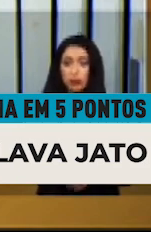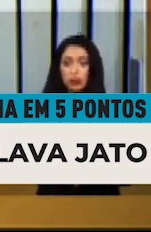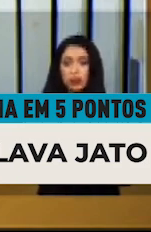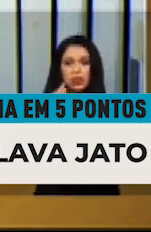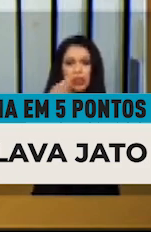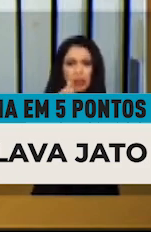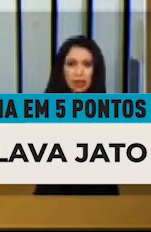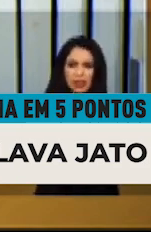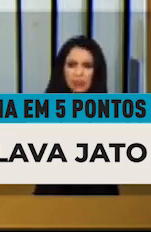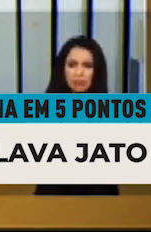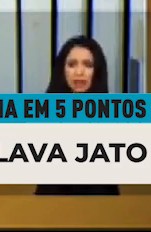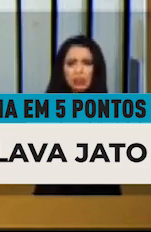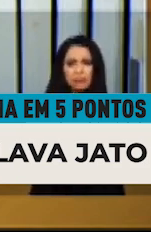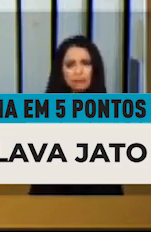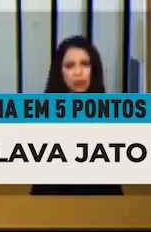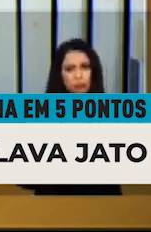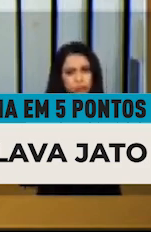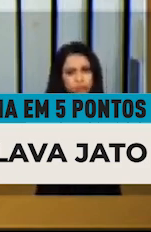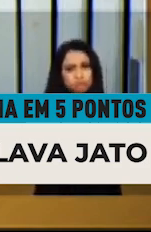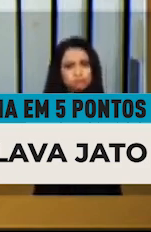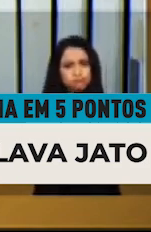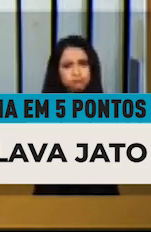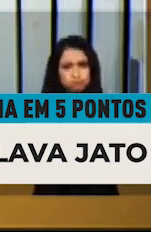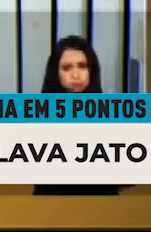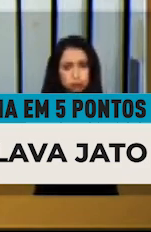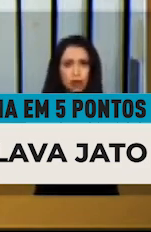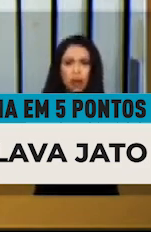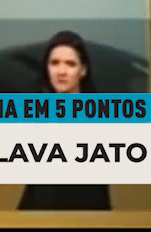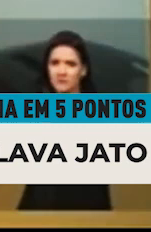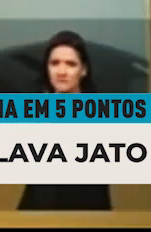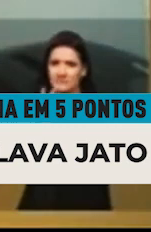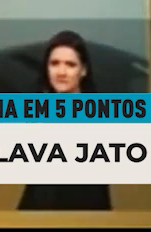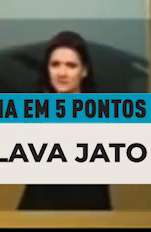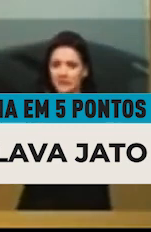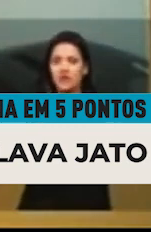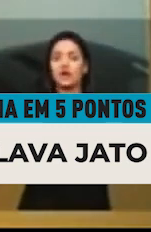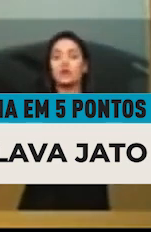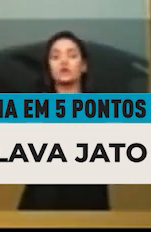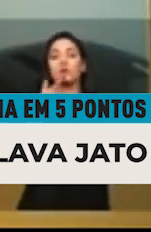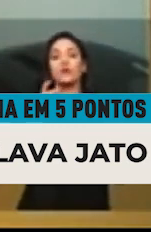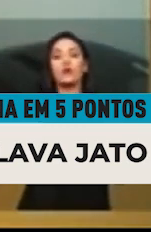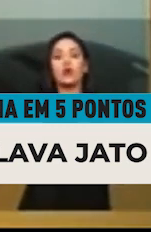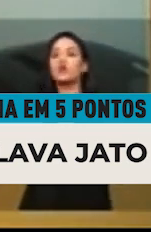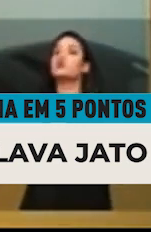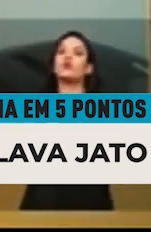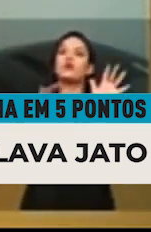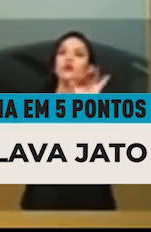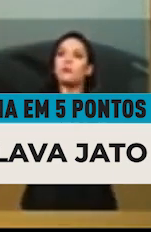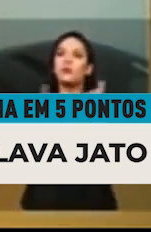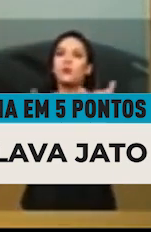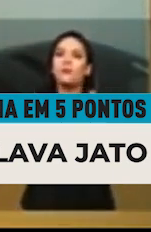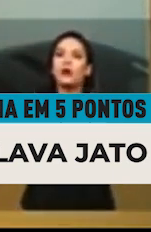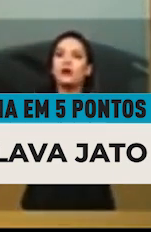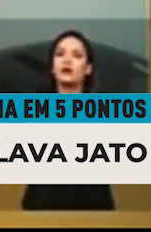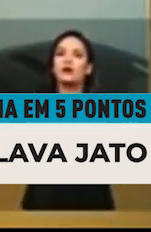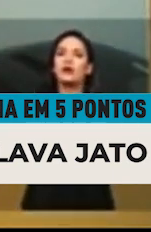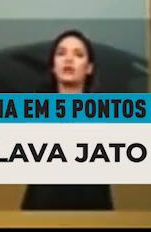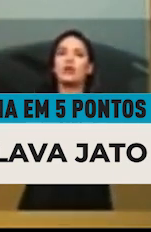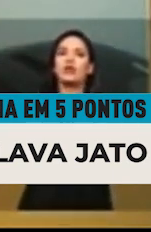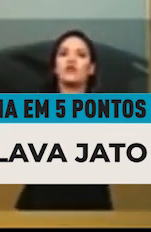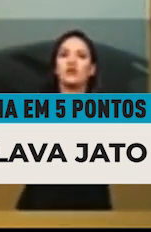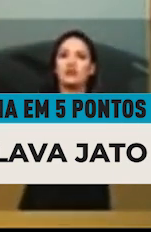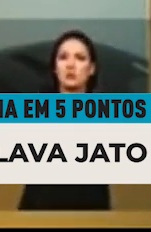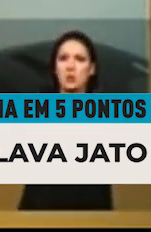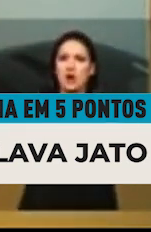ministros voltam a despachar normalmente em seus processos. A maior expectativa é sobre Edson Fachin, que vai analisar a decisão de Toffoli